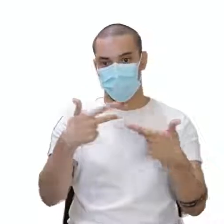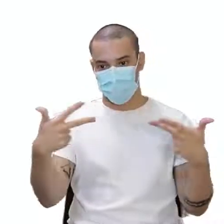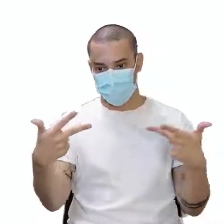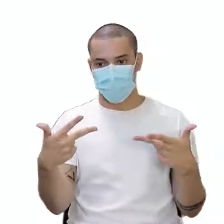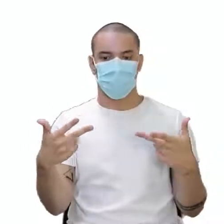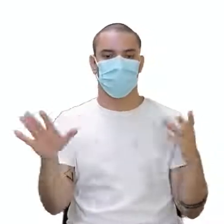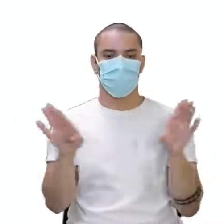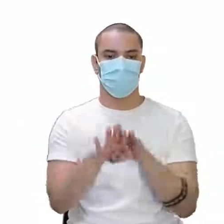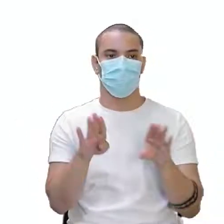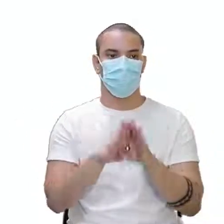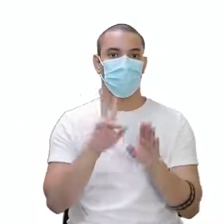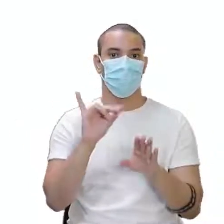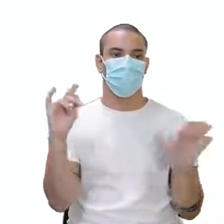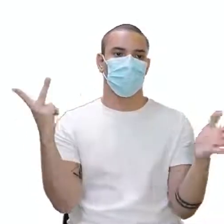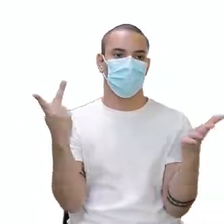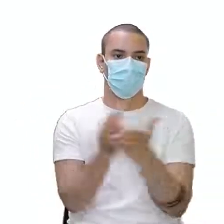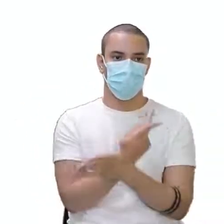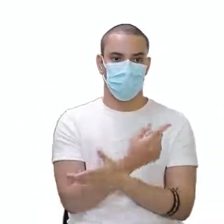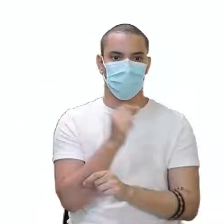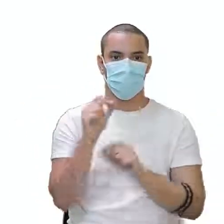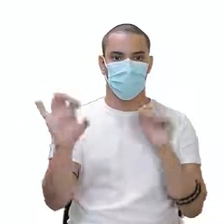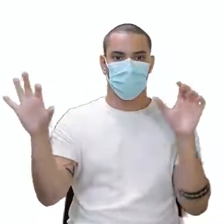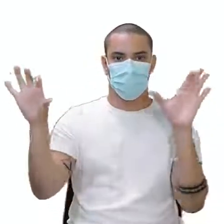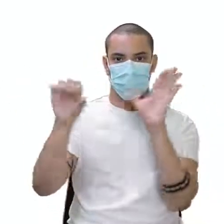vegetais, vão realizar a